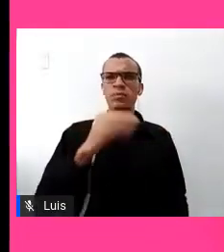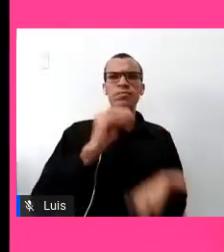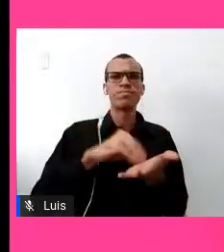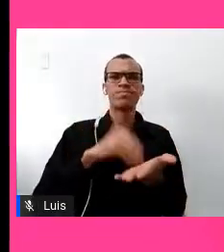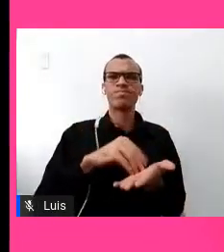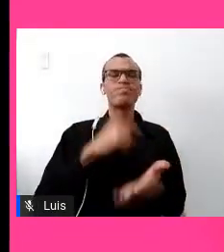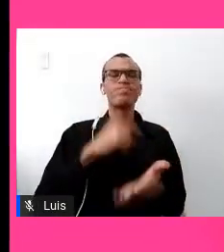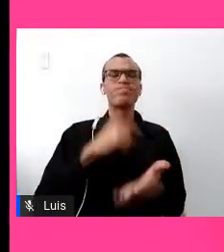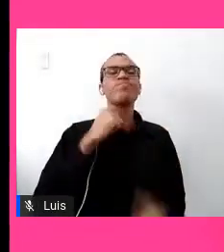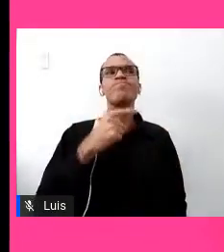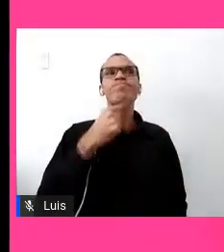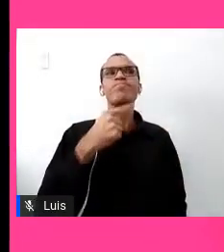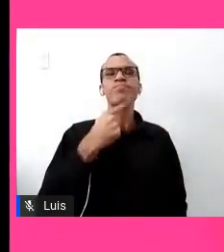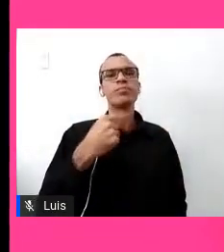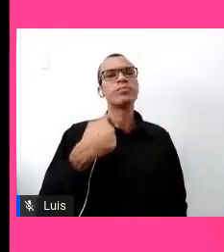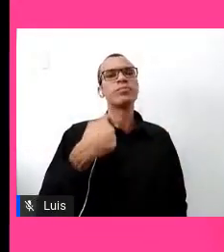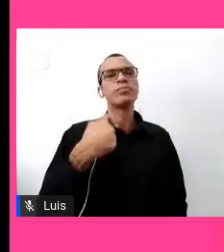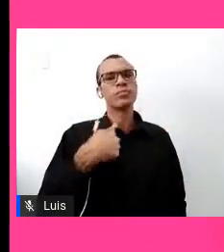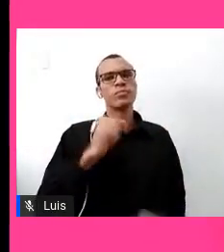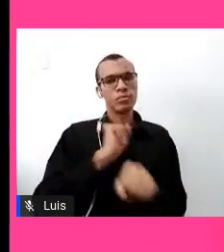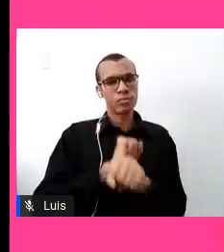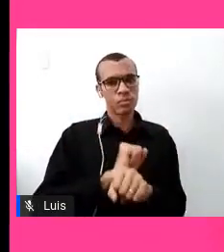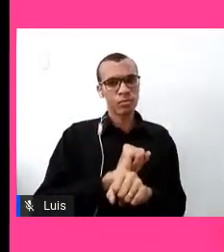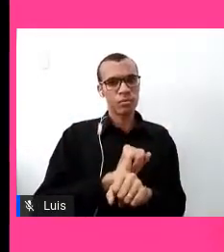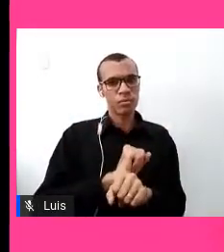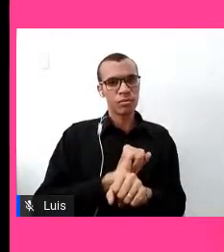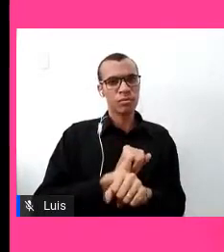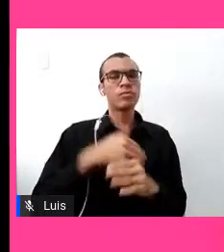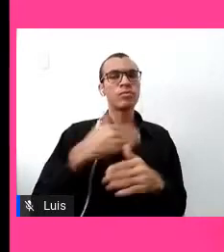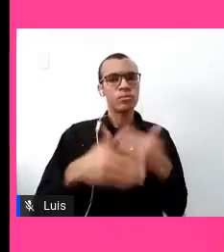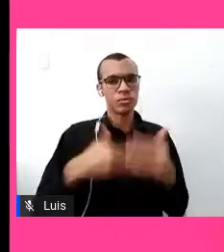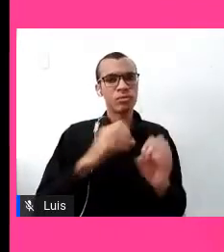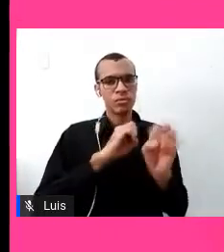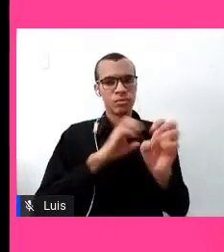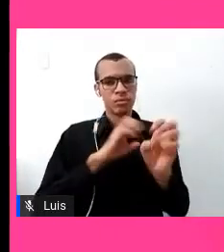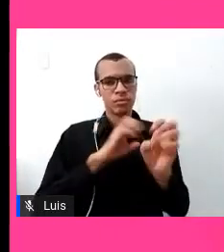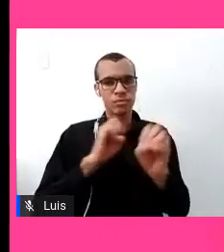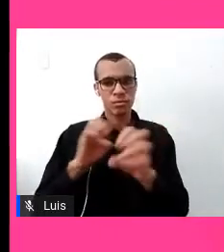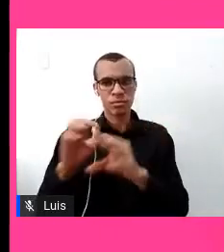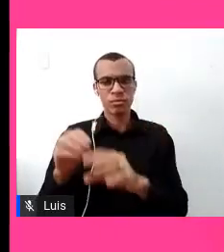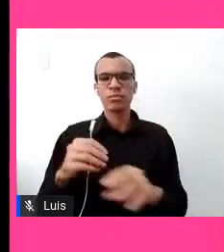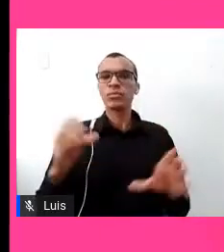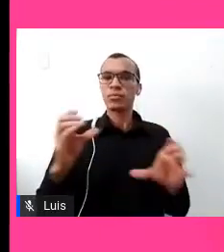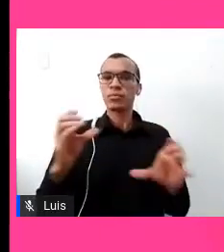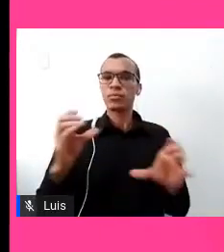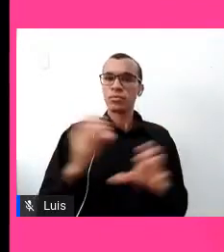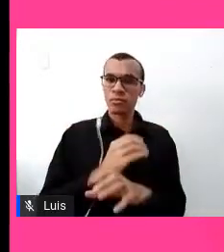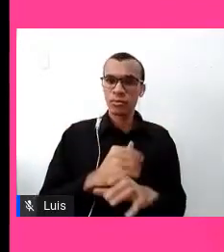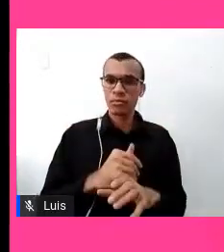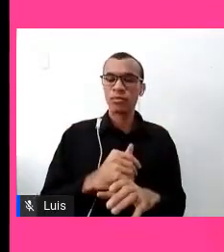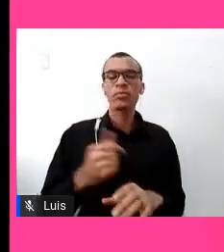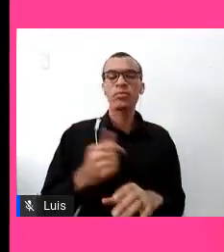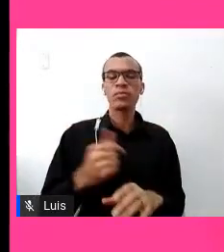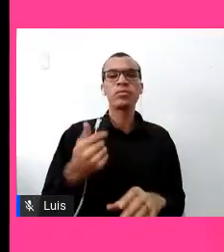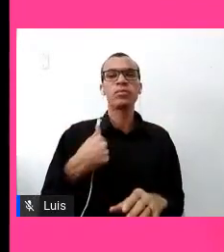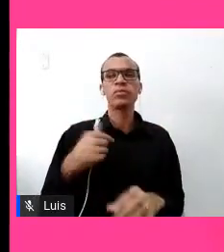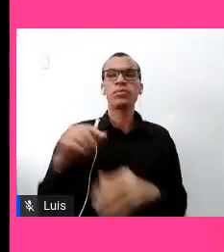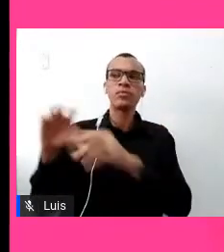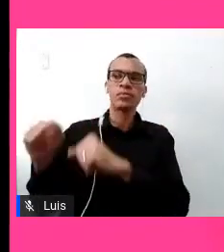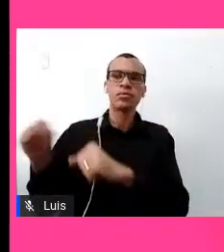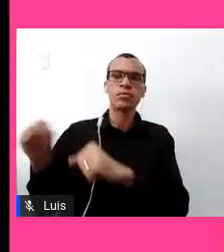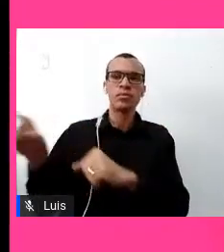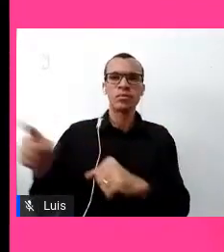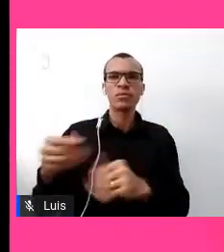eu paro em algum ponto, depois de ter ensinado toda a Pepacura, pego aquela maquete que eu já tinha